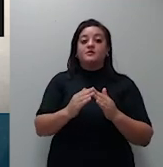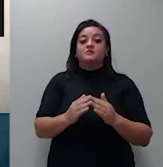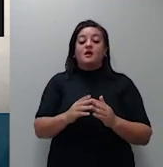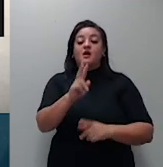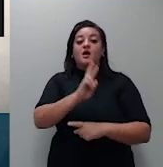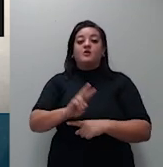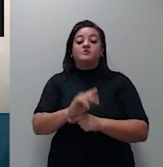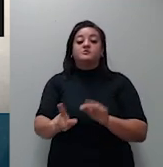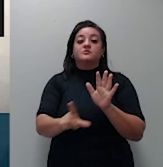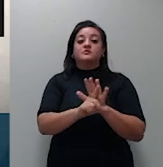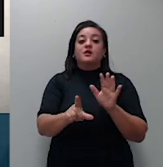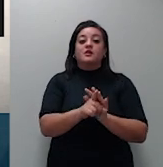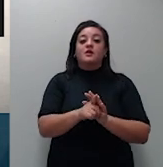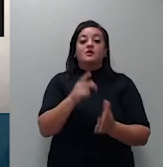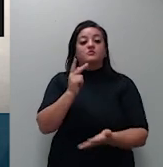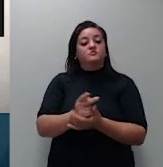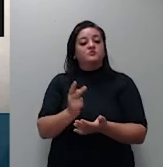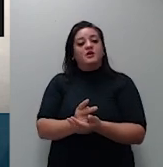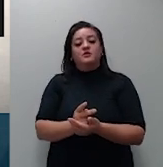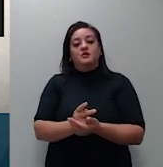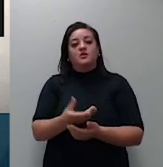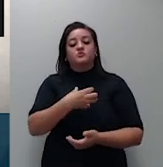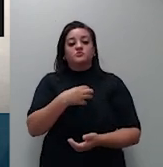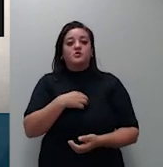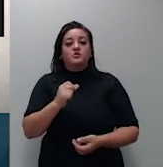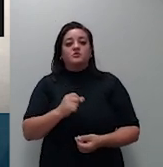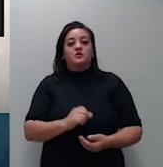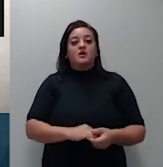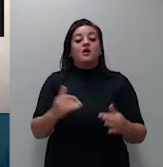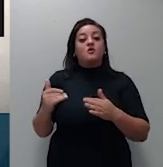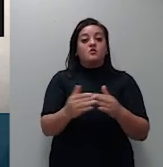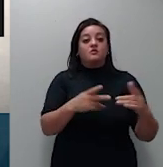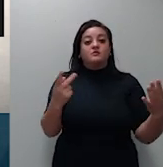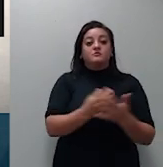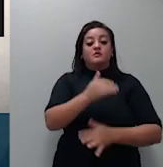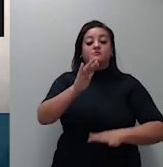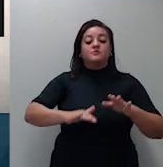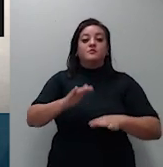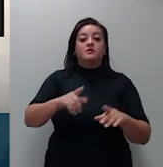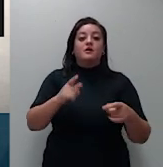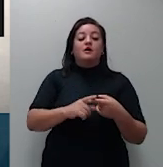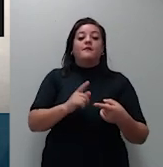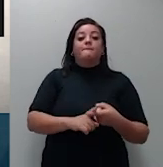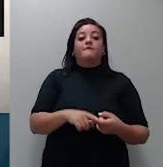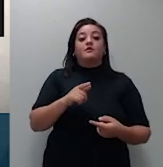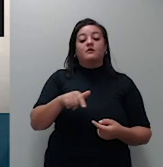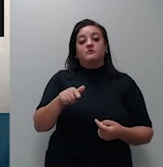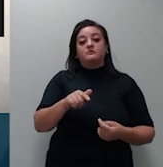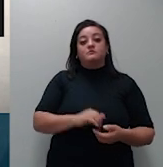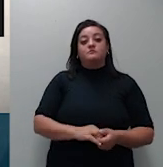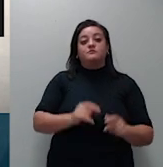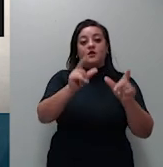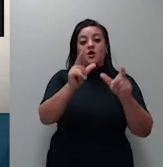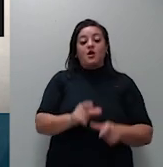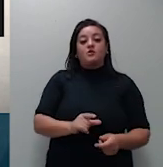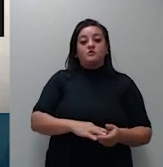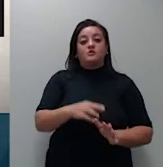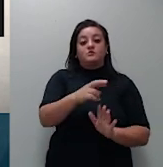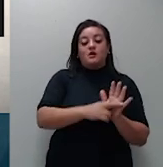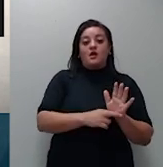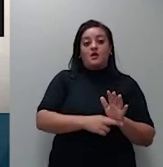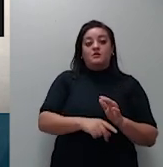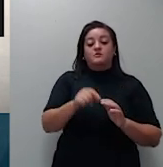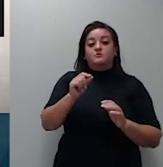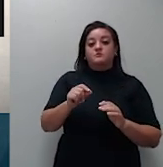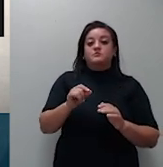do desistiria de maneira coincidente simultânea porque aí conceito se